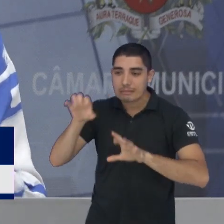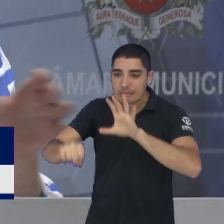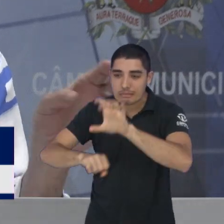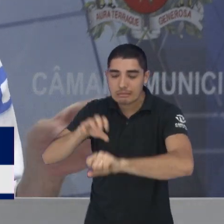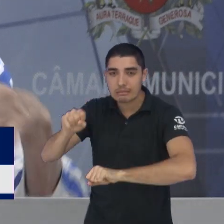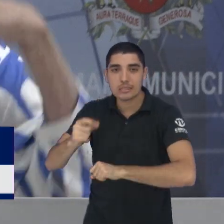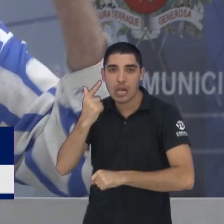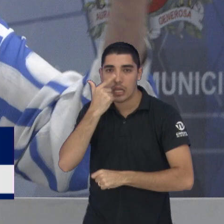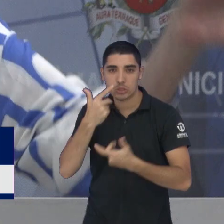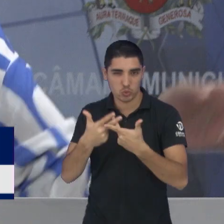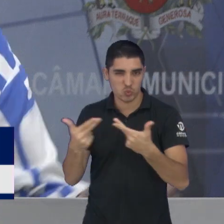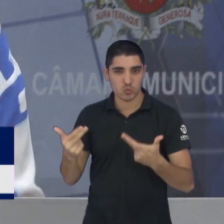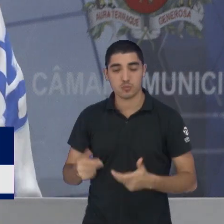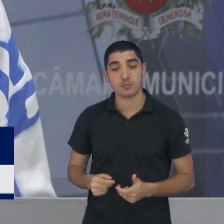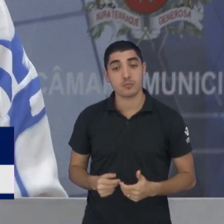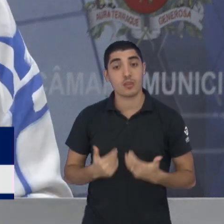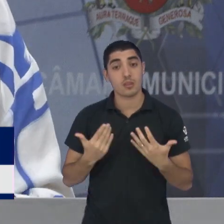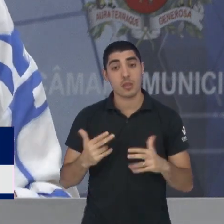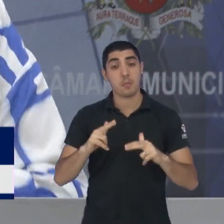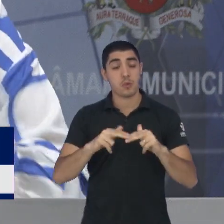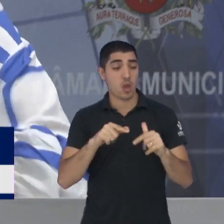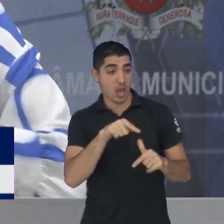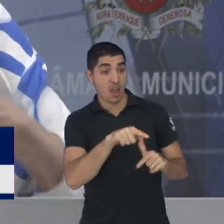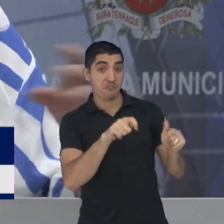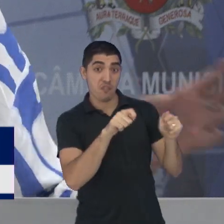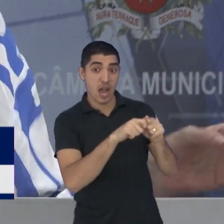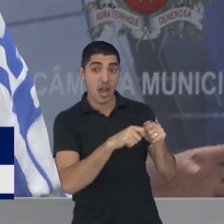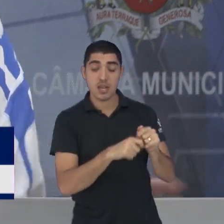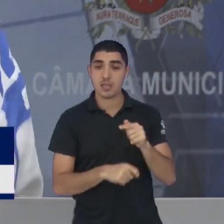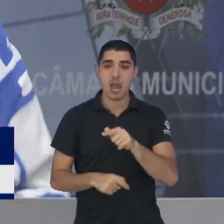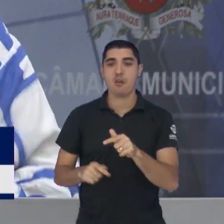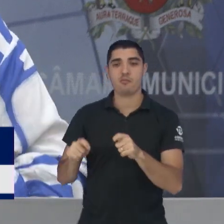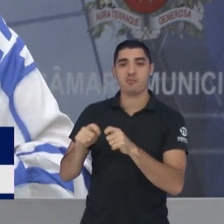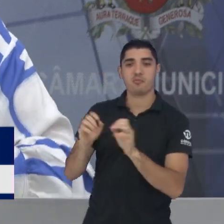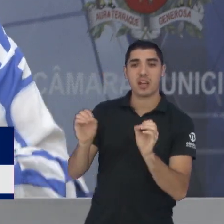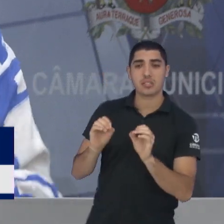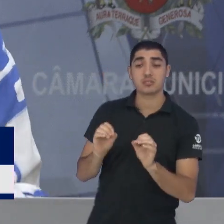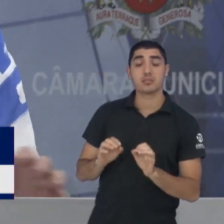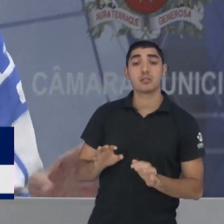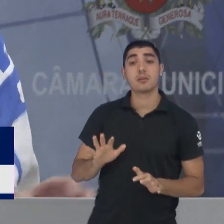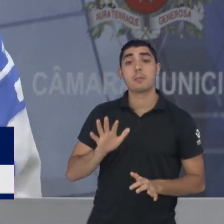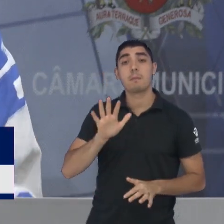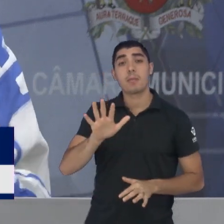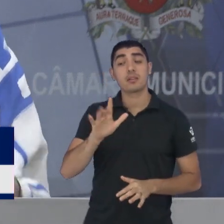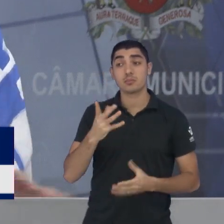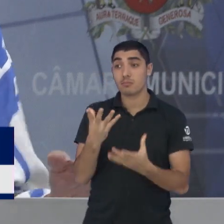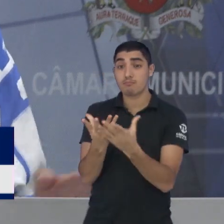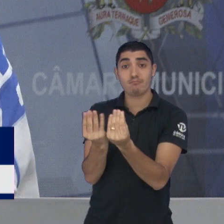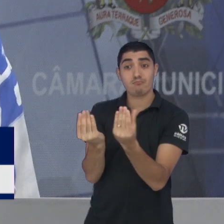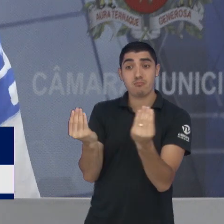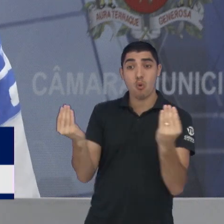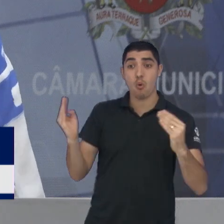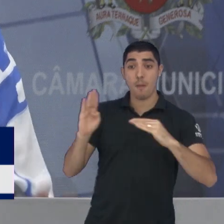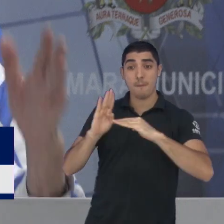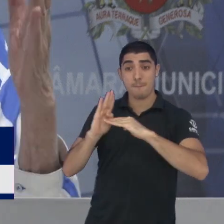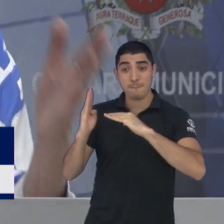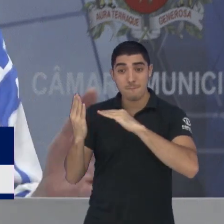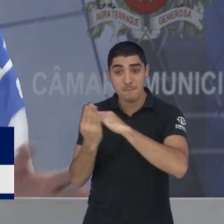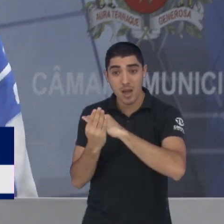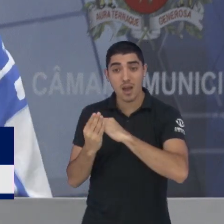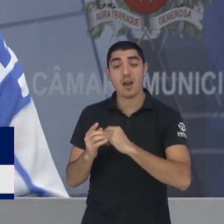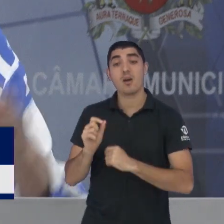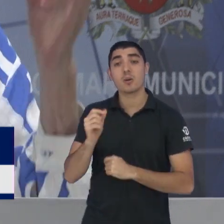Nebulização faz, uma rua faz, outra não faz, super rápido, monte de bairros pedindo,